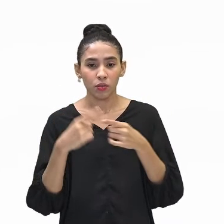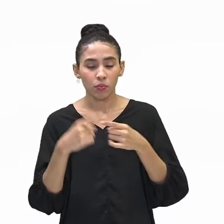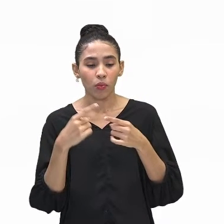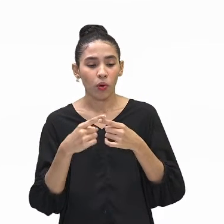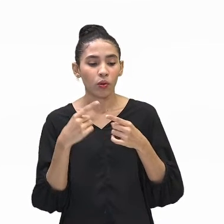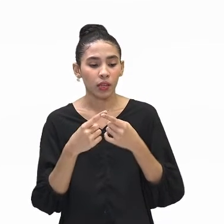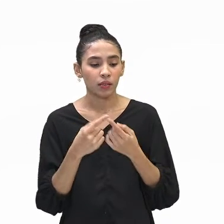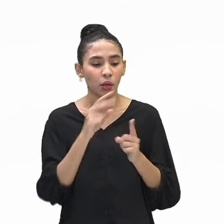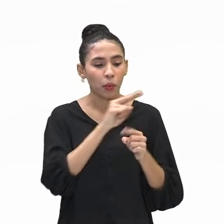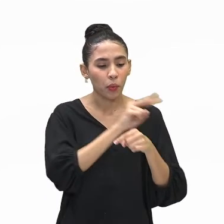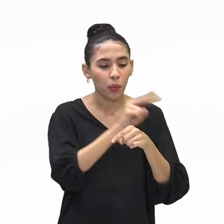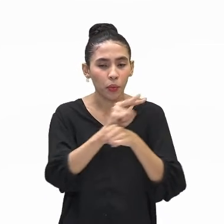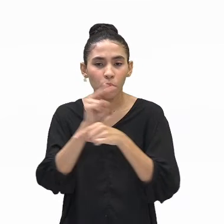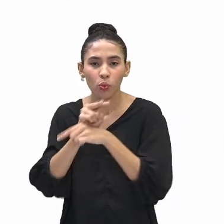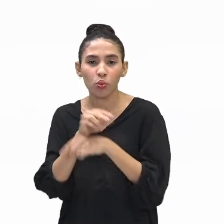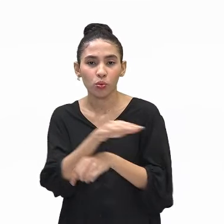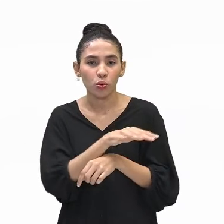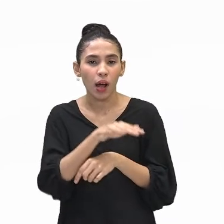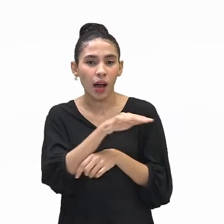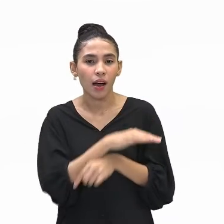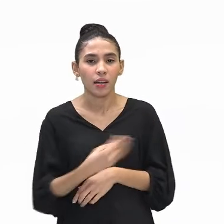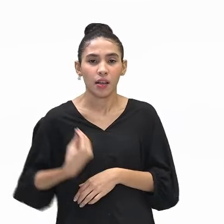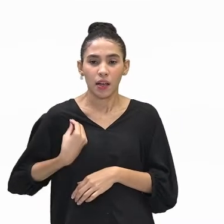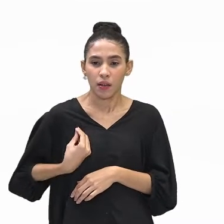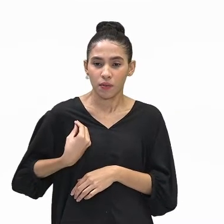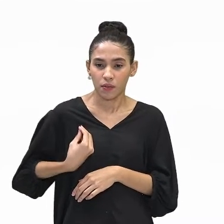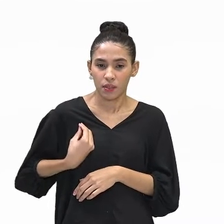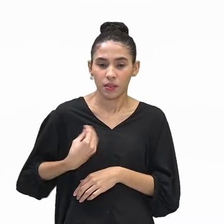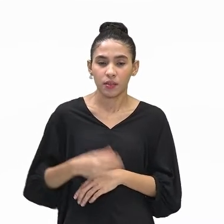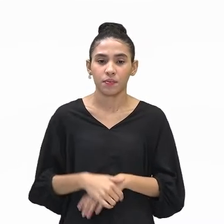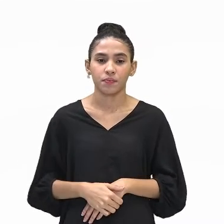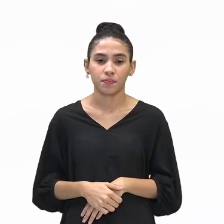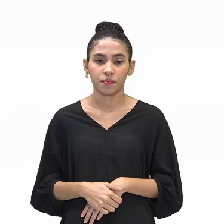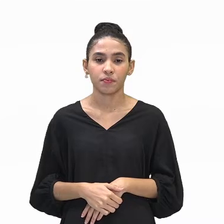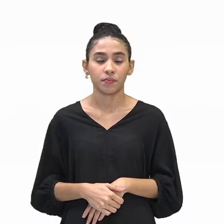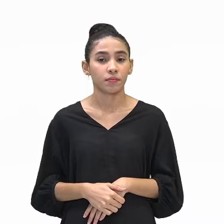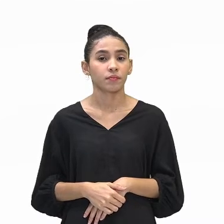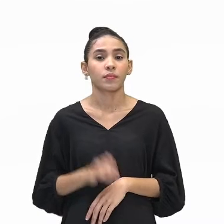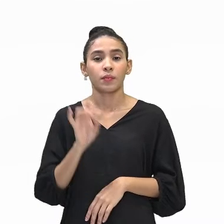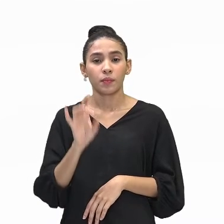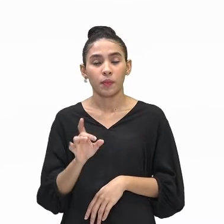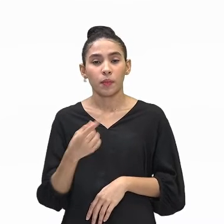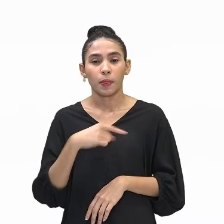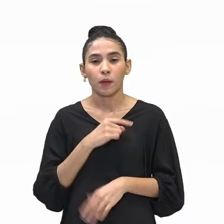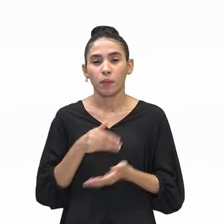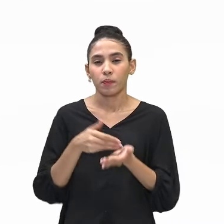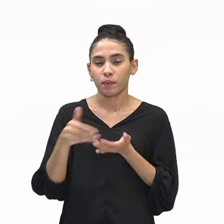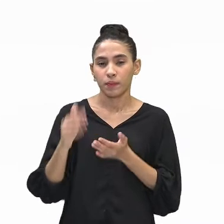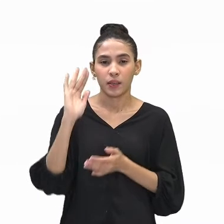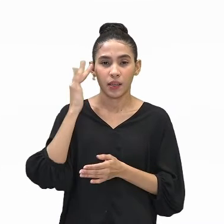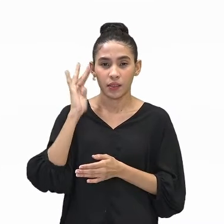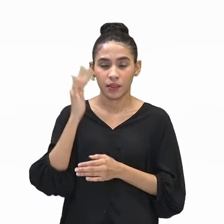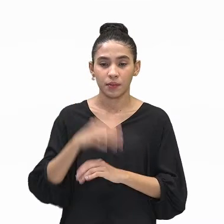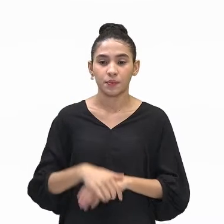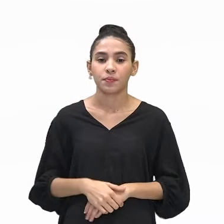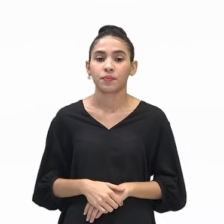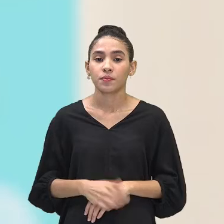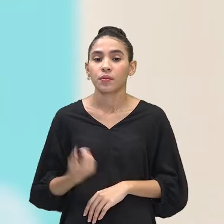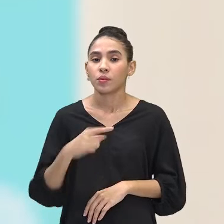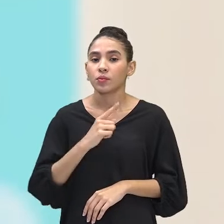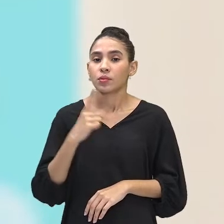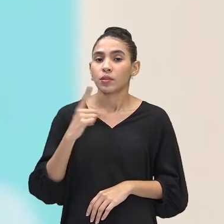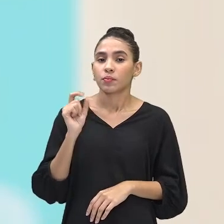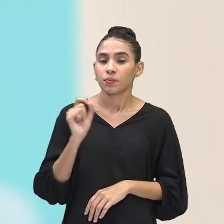relva florescente a doce companhia dos meus gados. Então, só para a gente verificar que nós temos